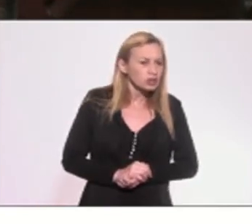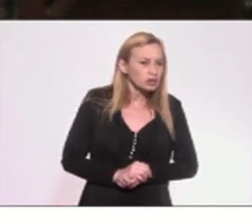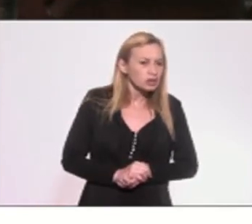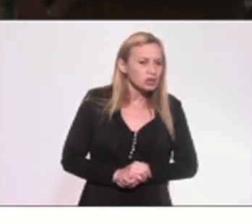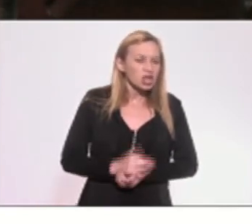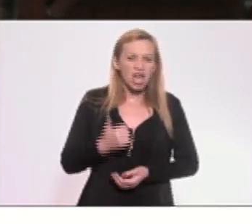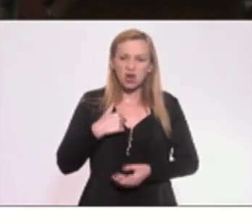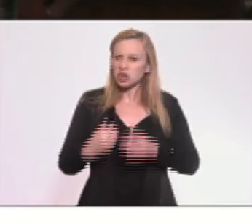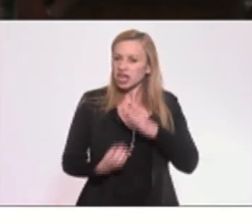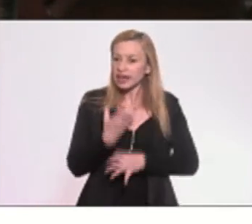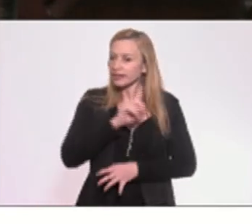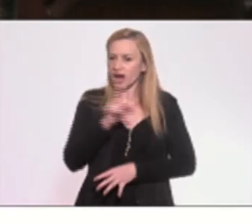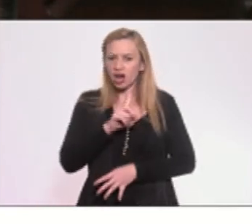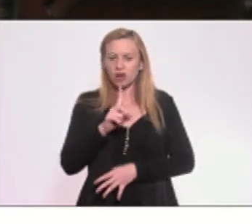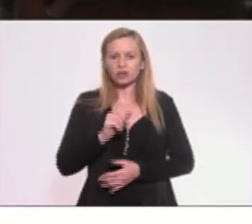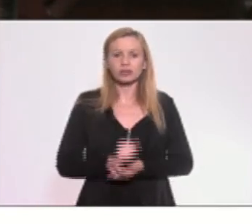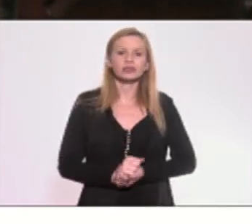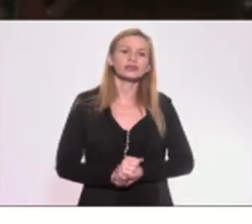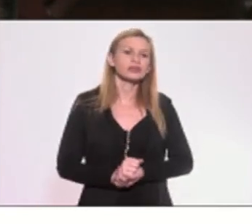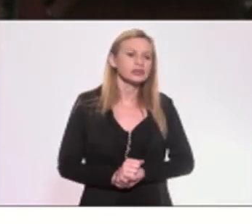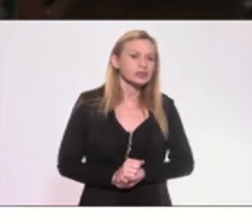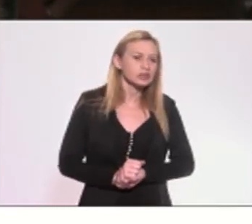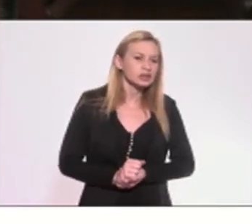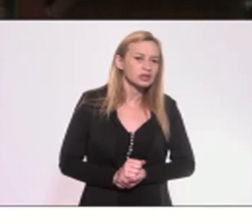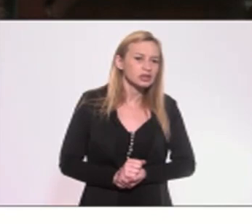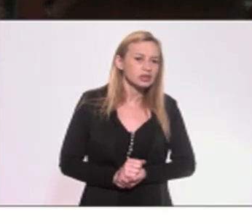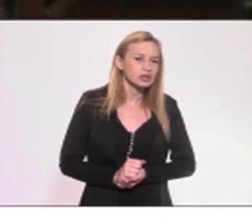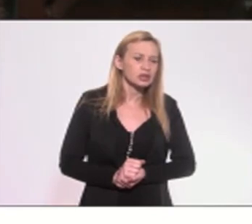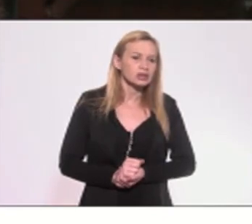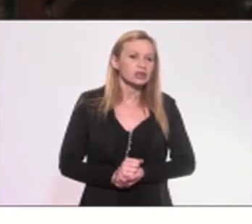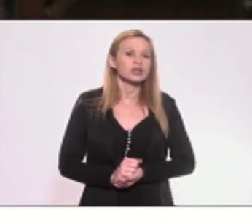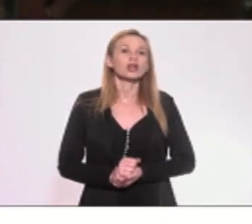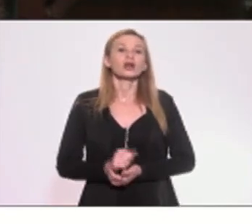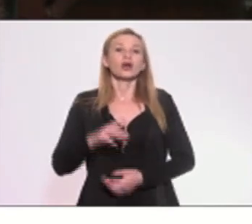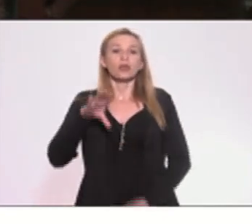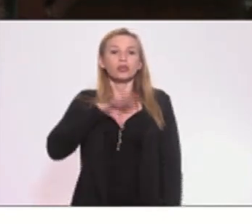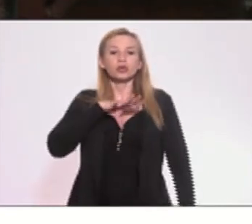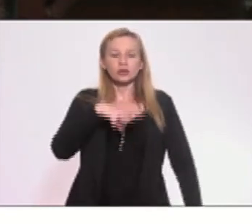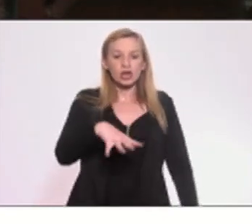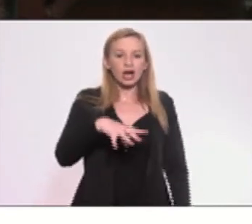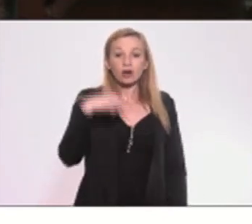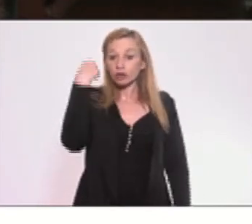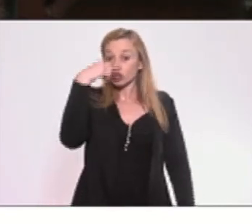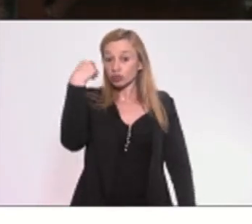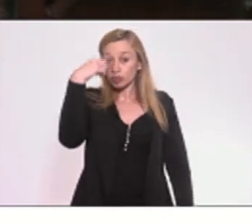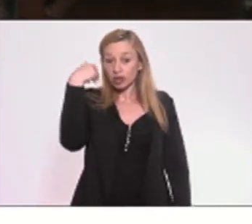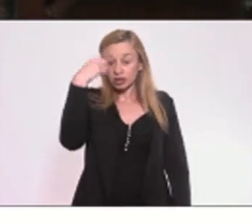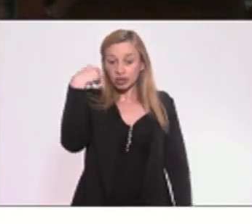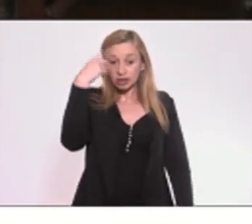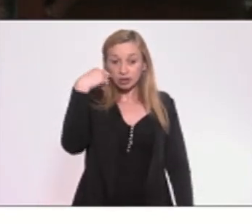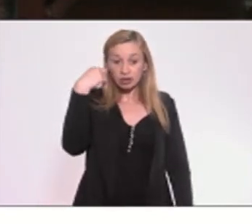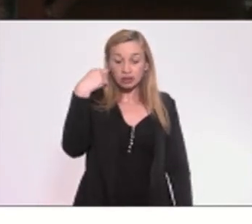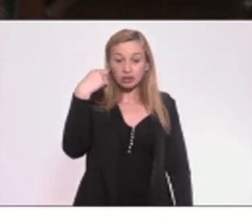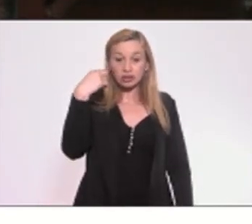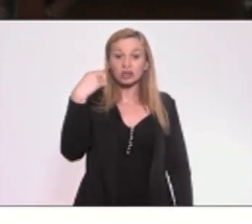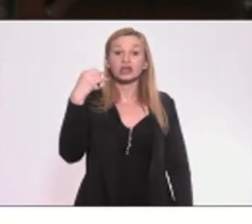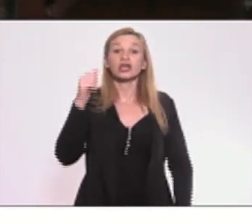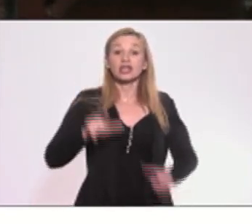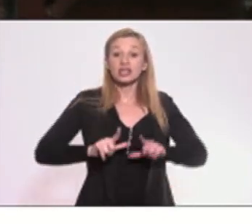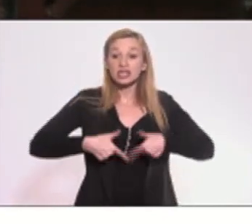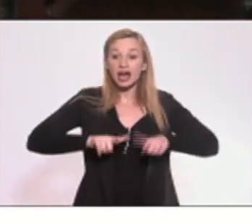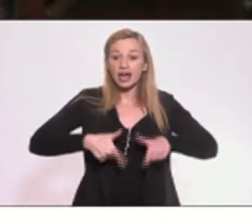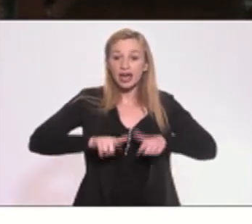Entende, pessoal? A imunidade parlamentar tem em Portugal, Espanha, França, Itália, Alemanha, Israel.